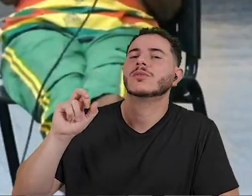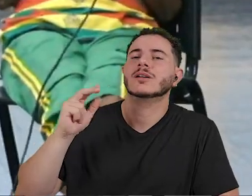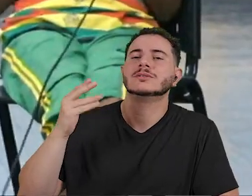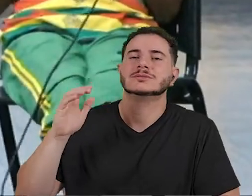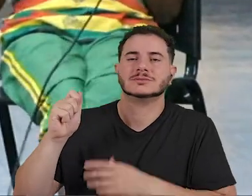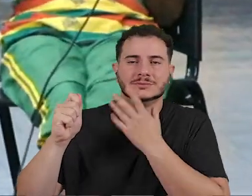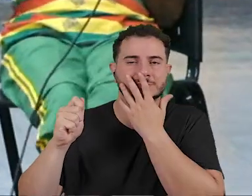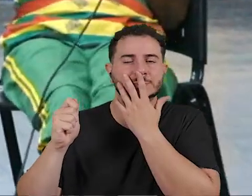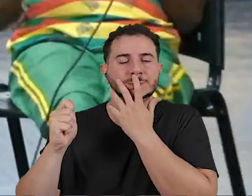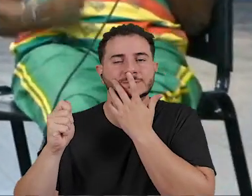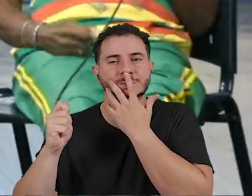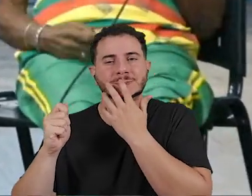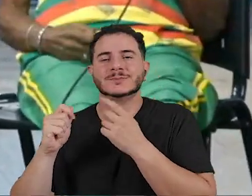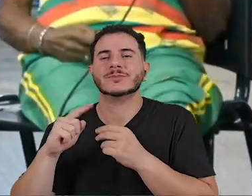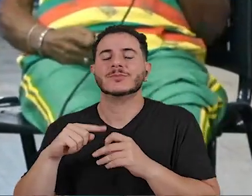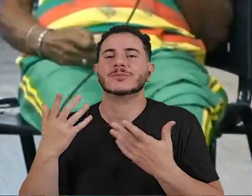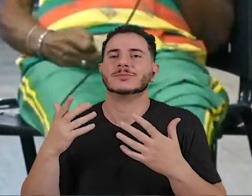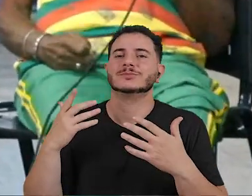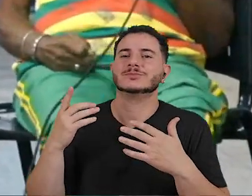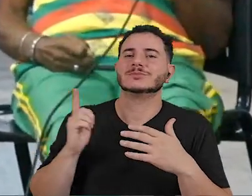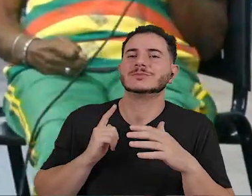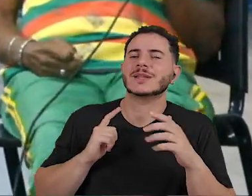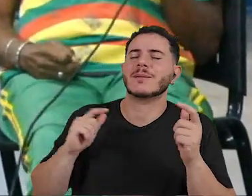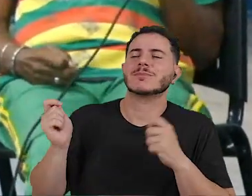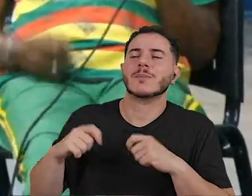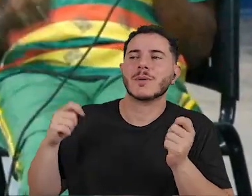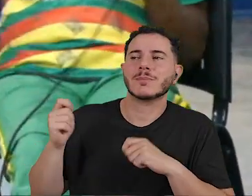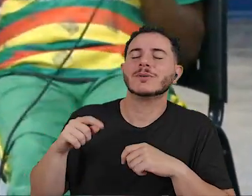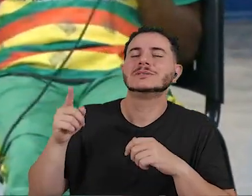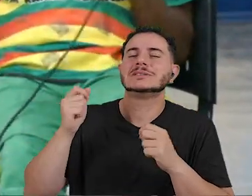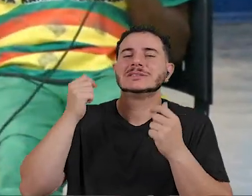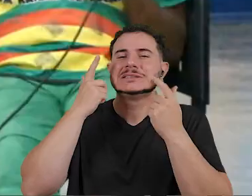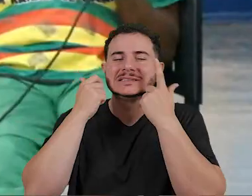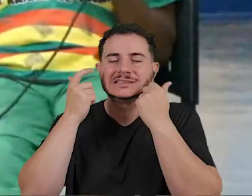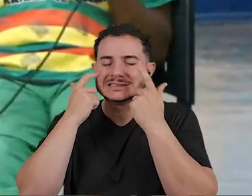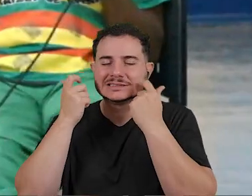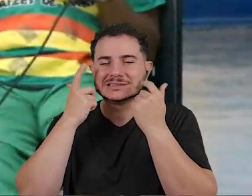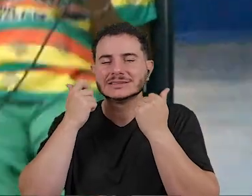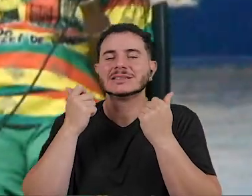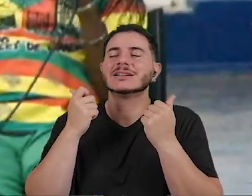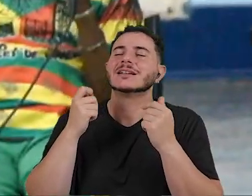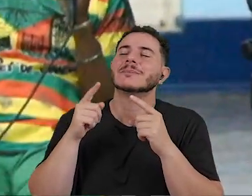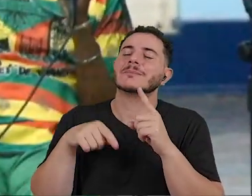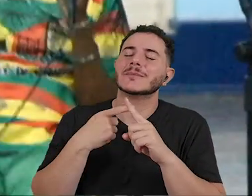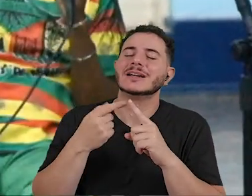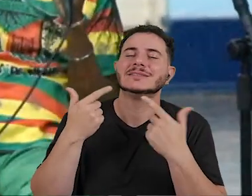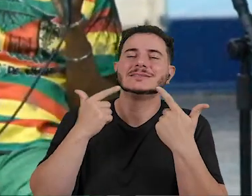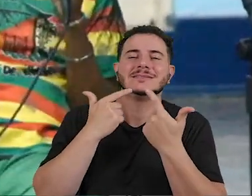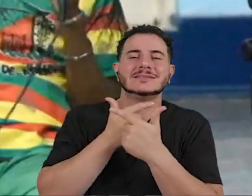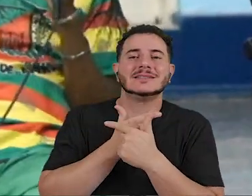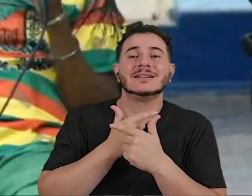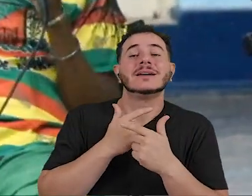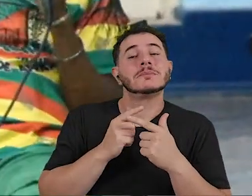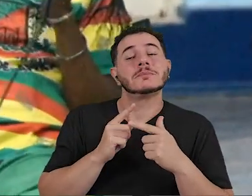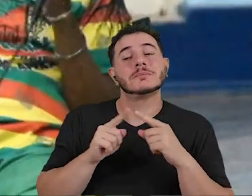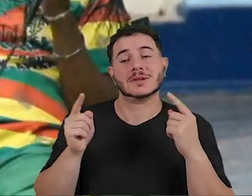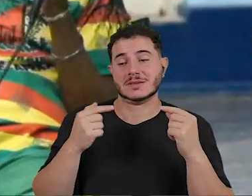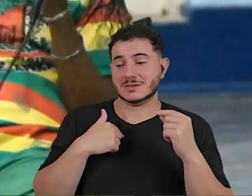caíam. E ele dizia: eu peço que nunca deixe isso se acabar.